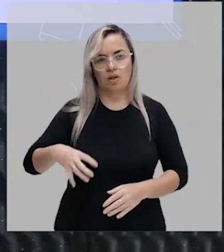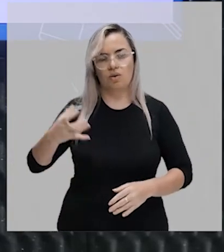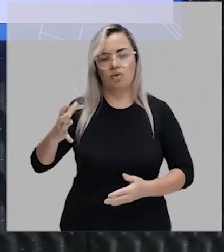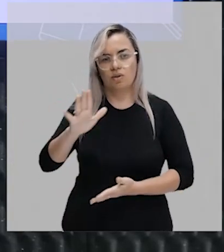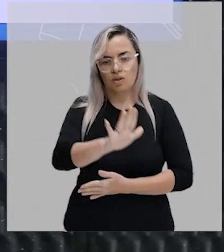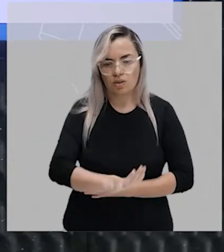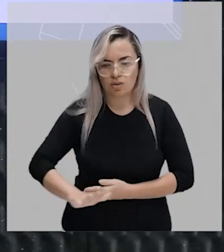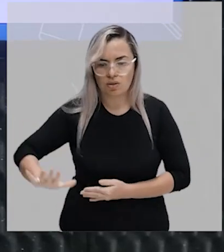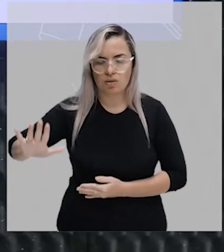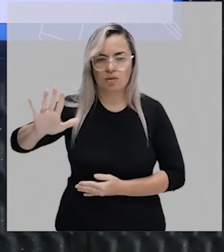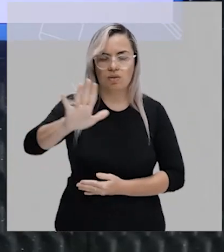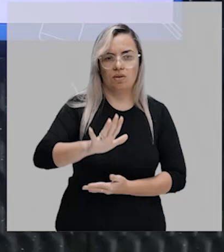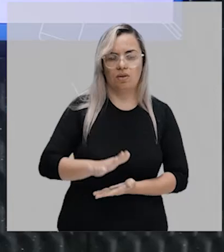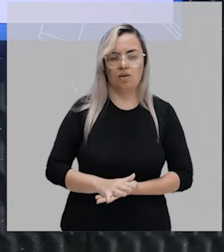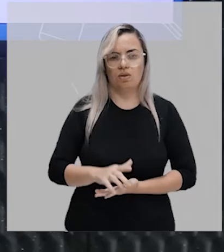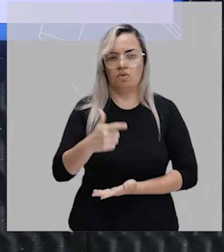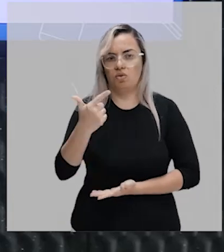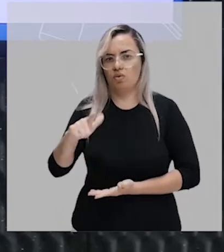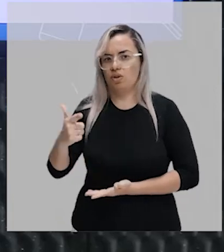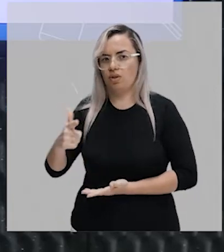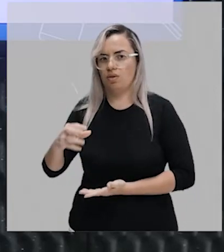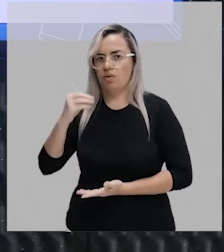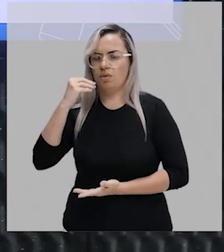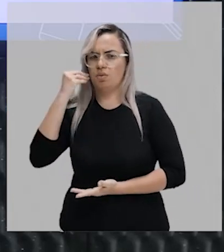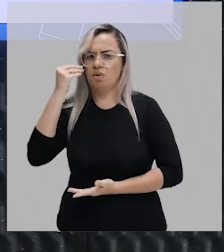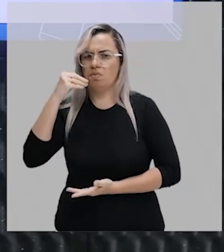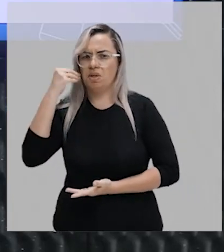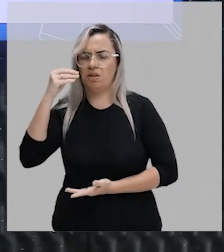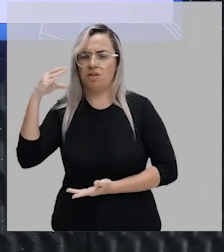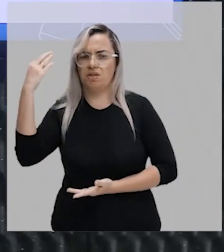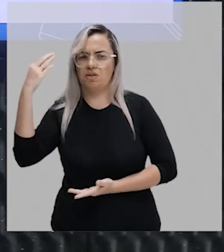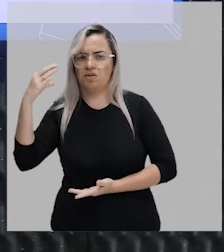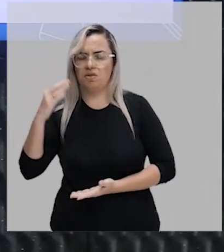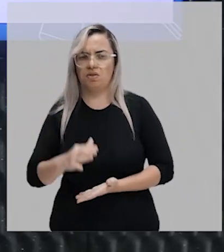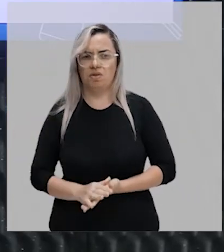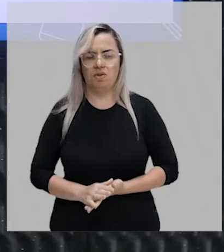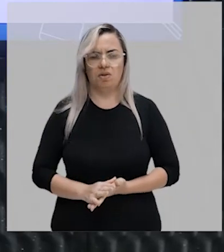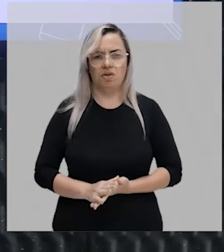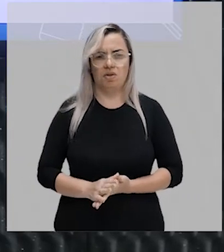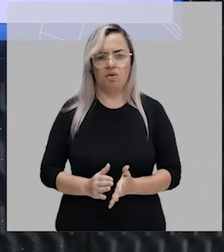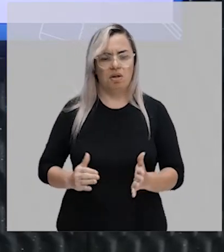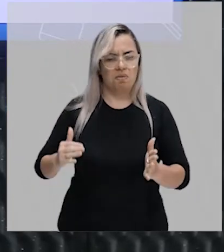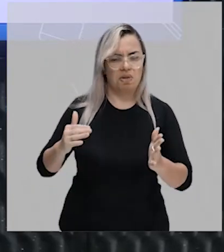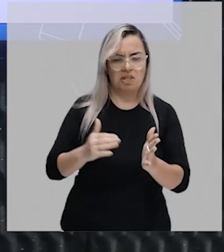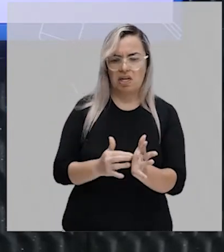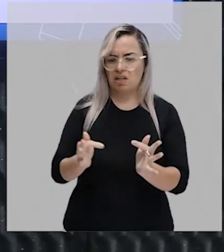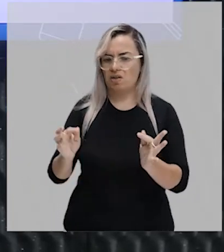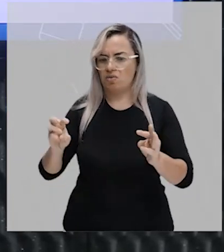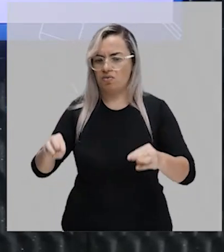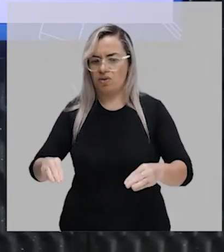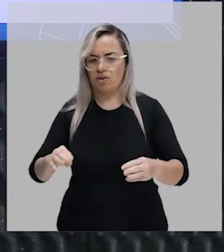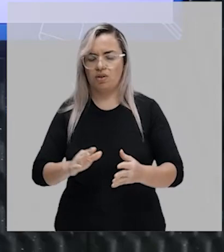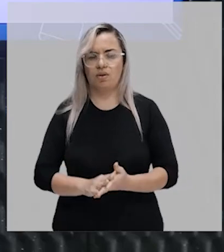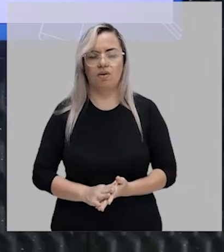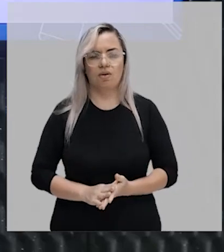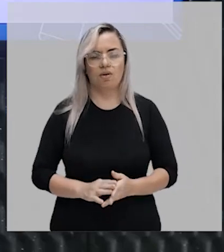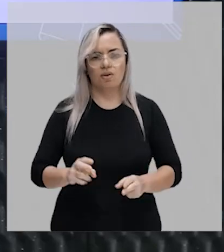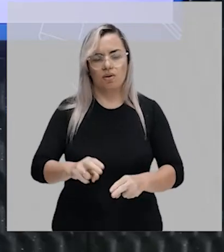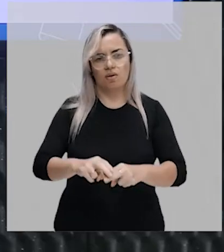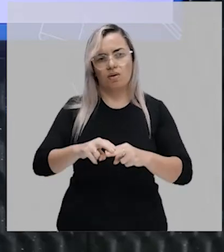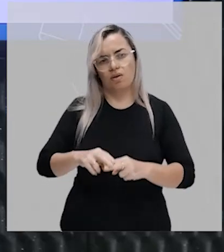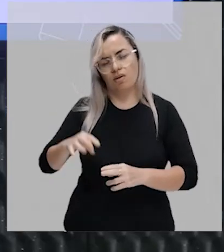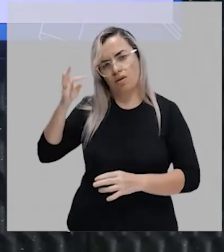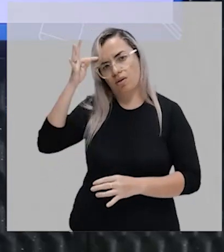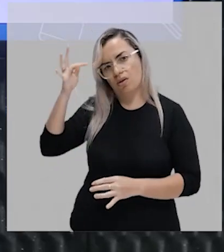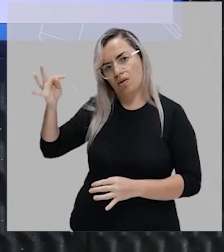natureza, tá? Mas ela não tem uma comprovação definitiva, beleza? Tanto é que as teorias, elas podem